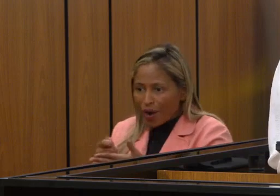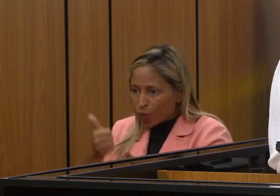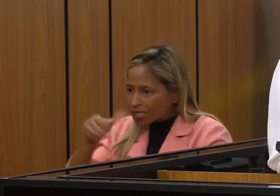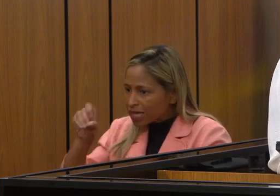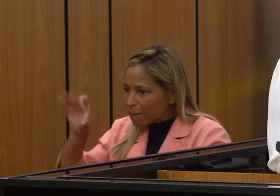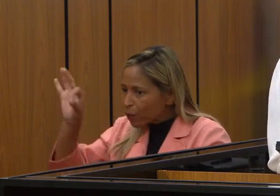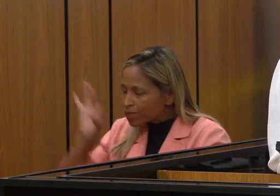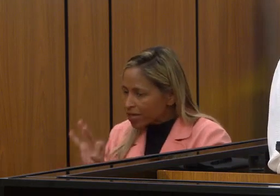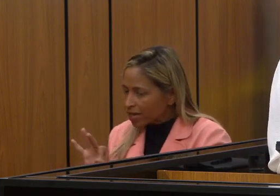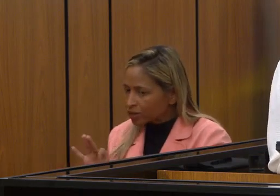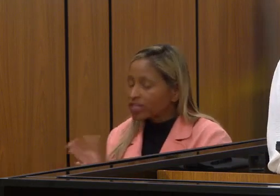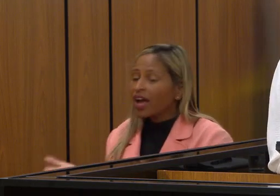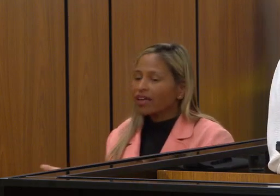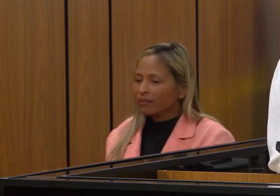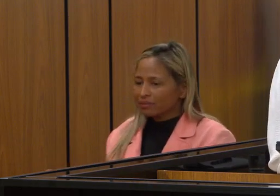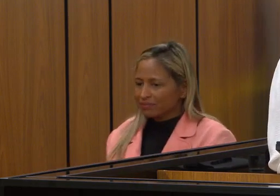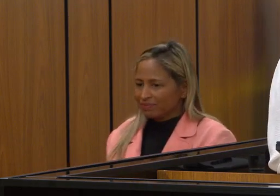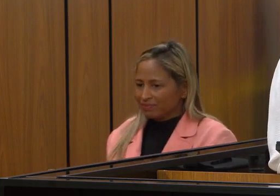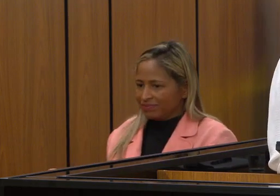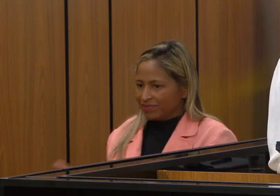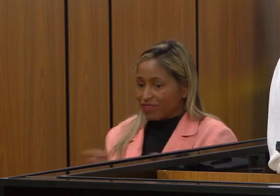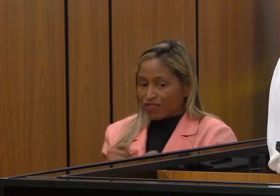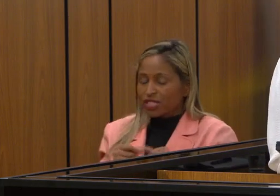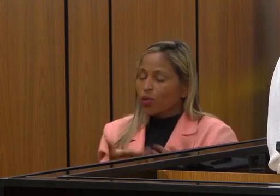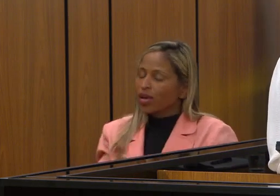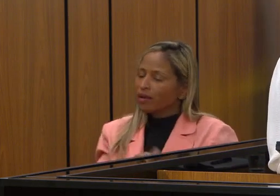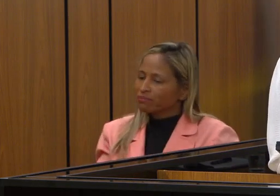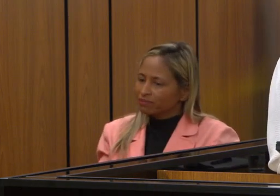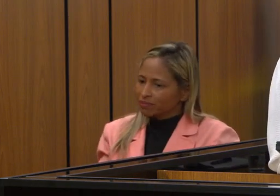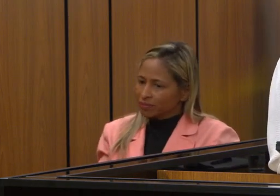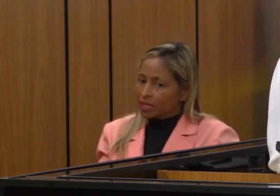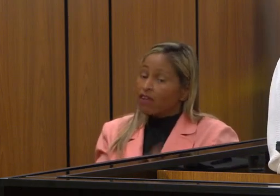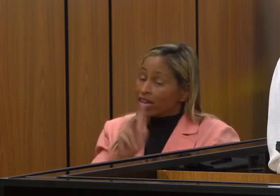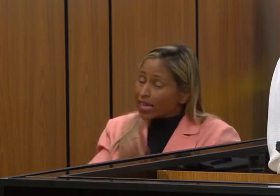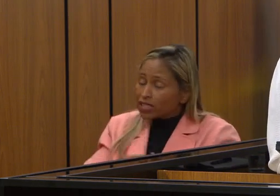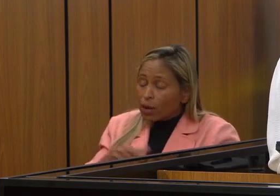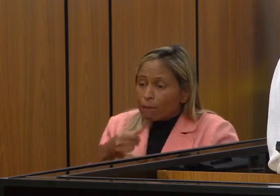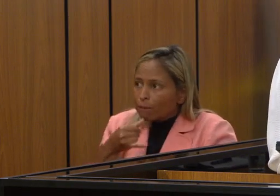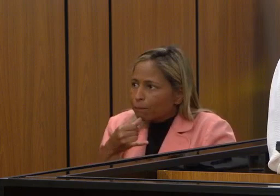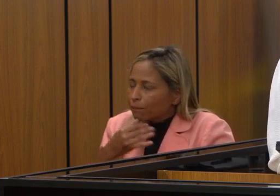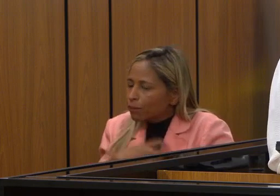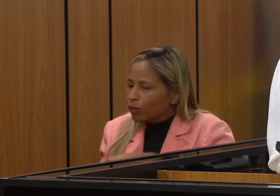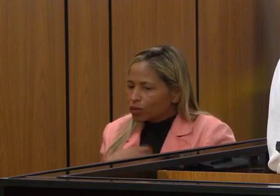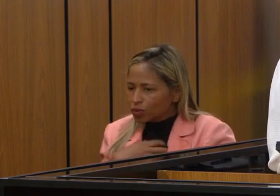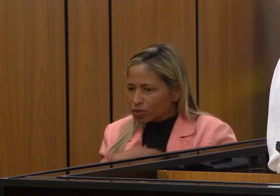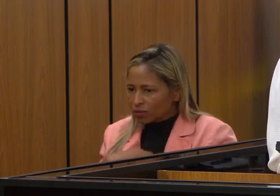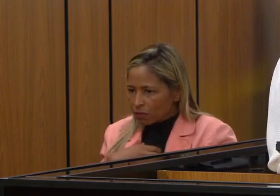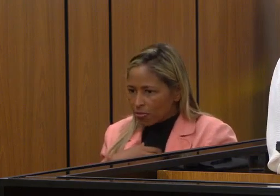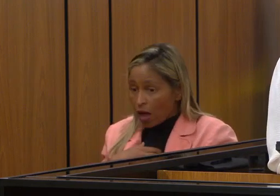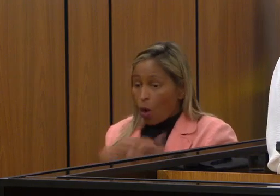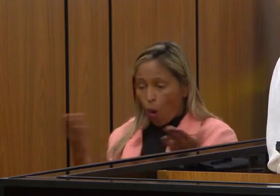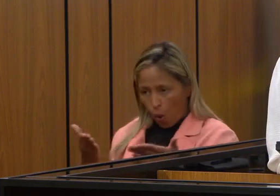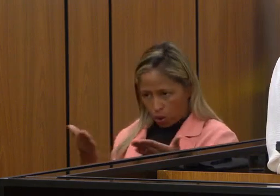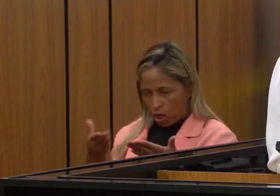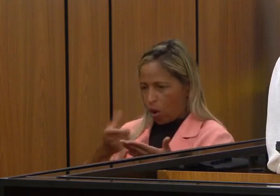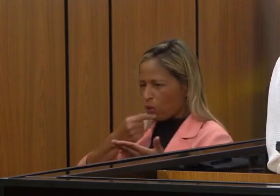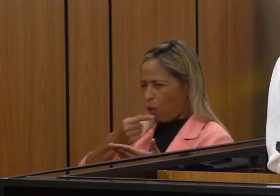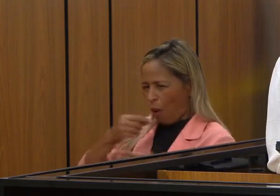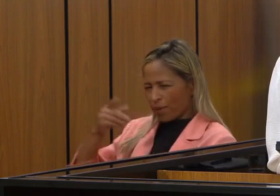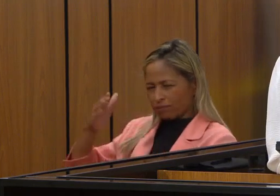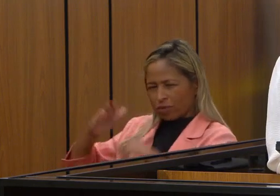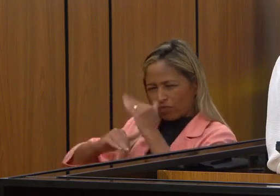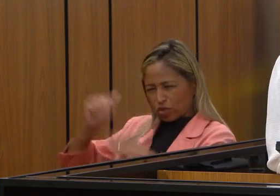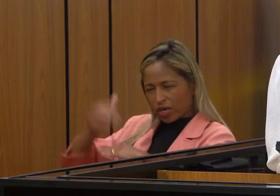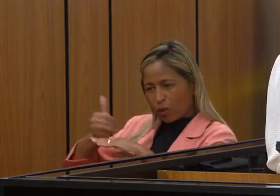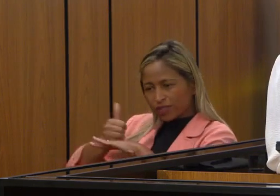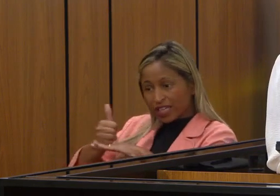acabado não concluído e é isso gente é muito triste e aí esse dentista que eu estou hoje em tratamento com